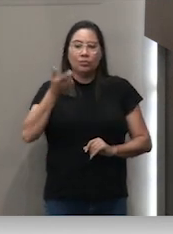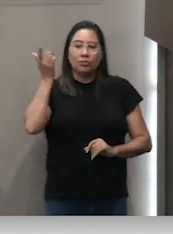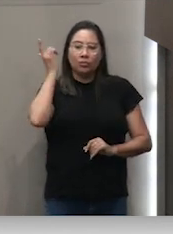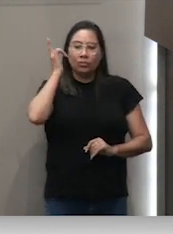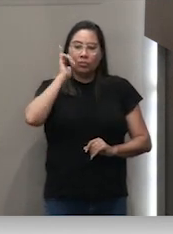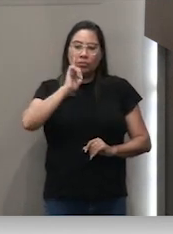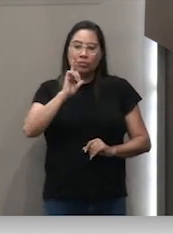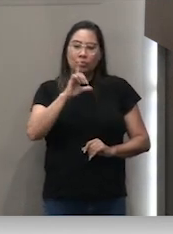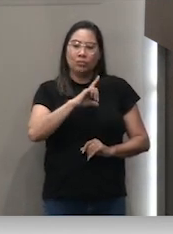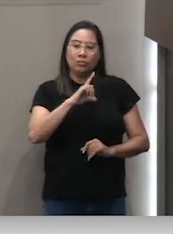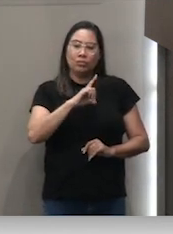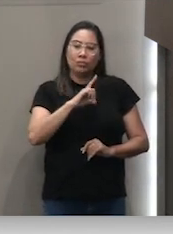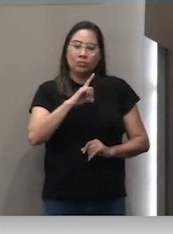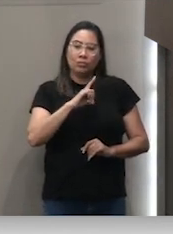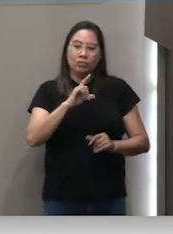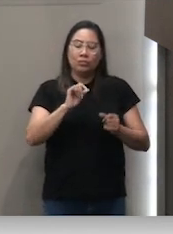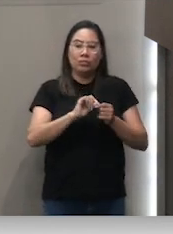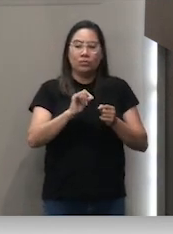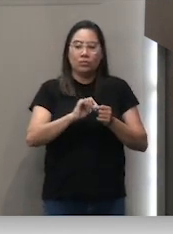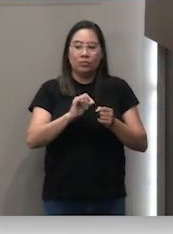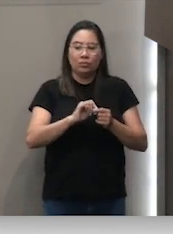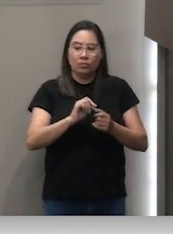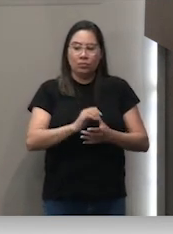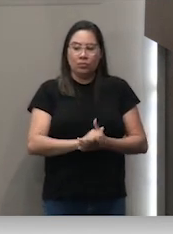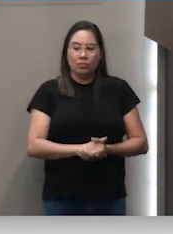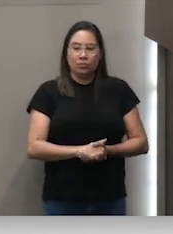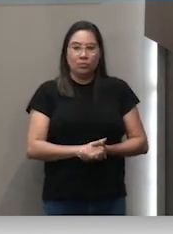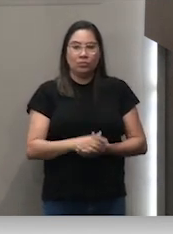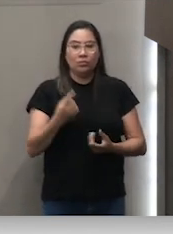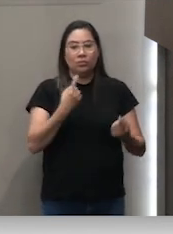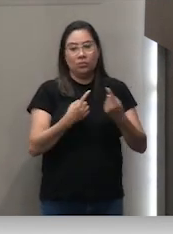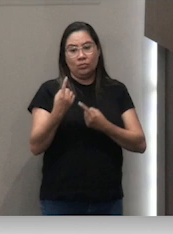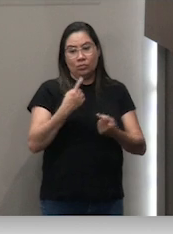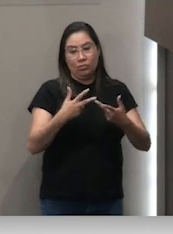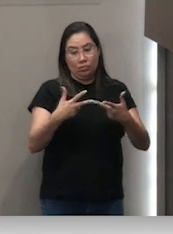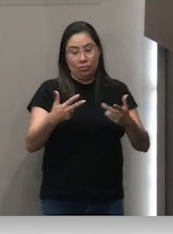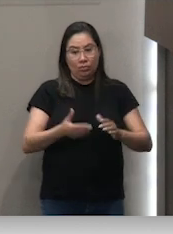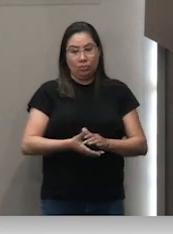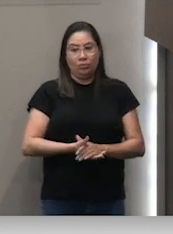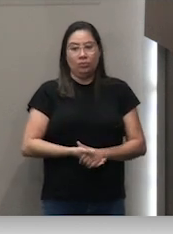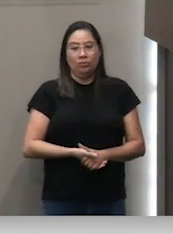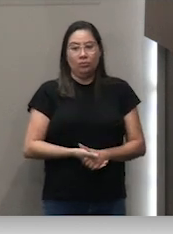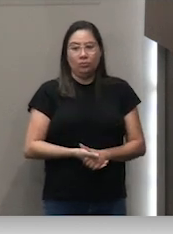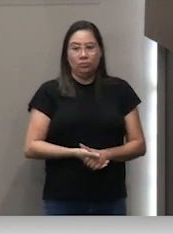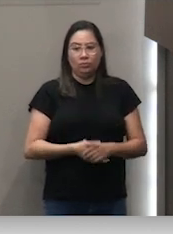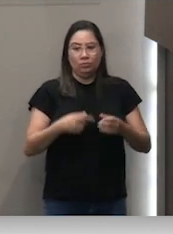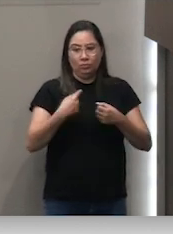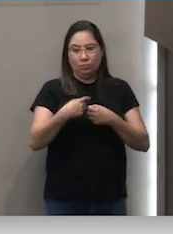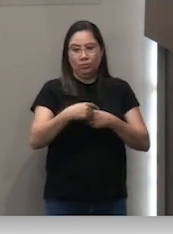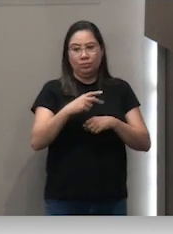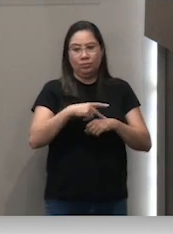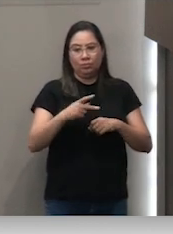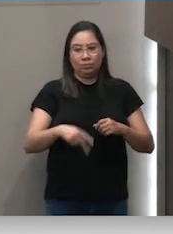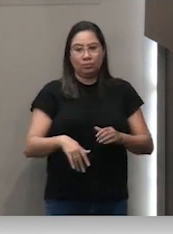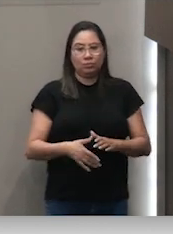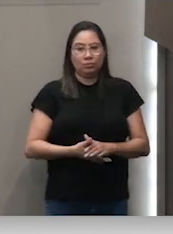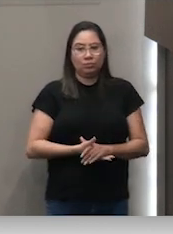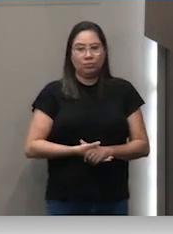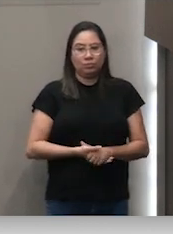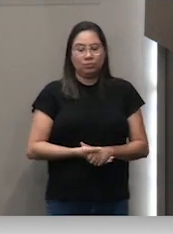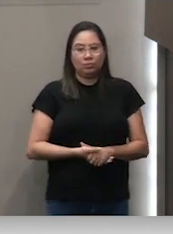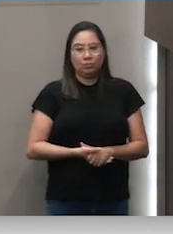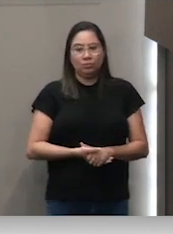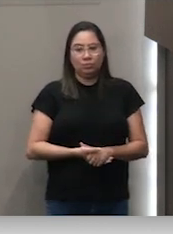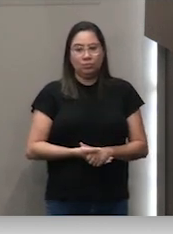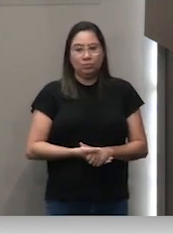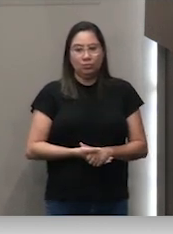conseguisse colocar e eles pudessem fazer alguma coisa aqui do município de Passo Fundo.